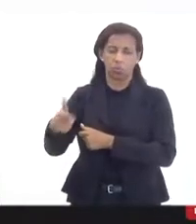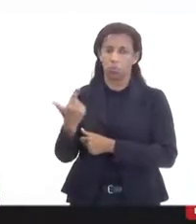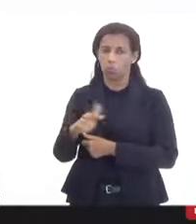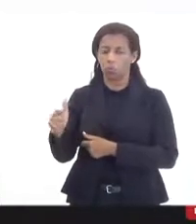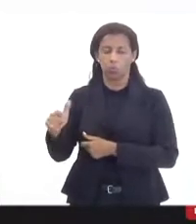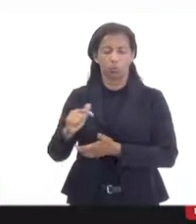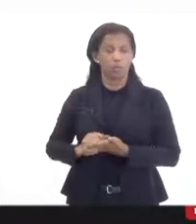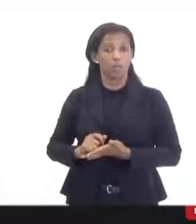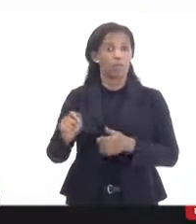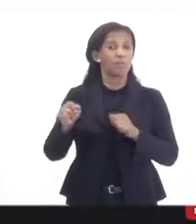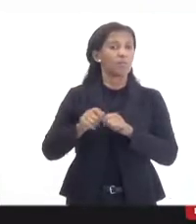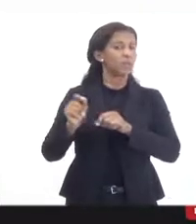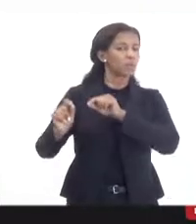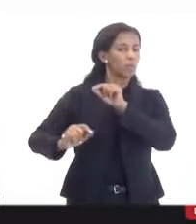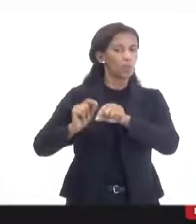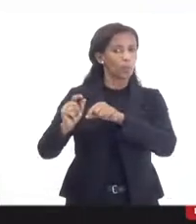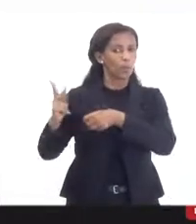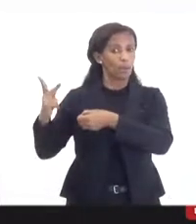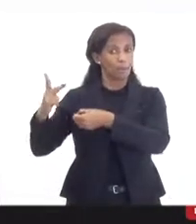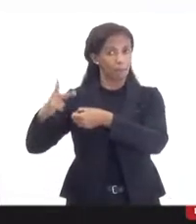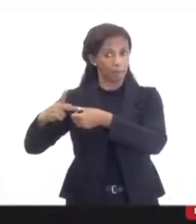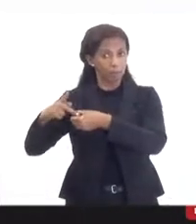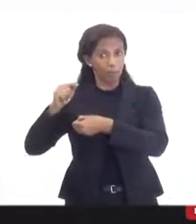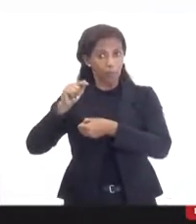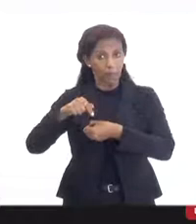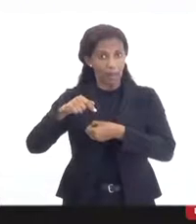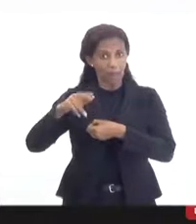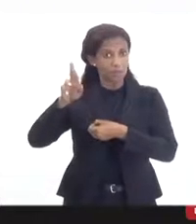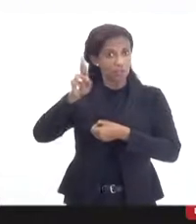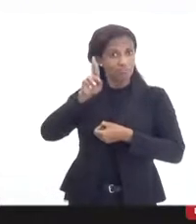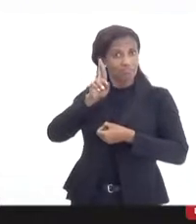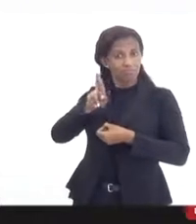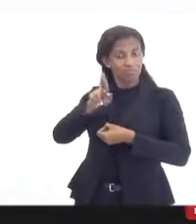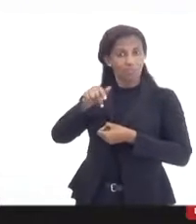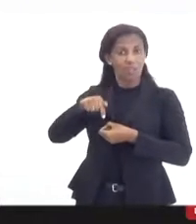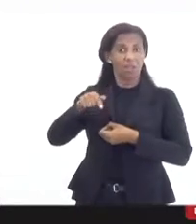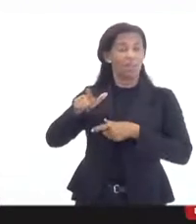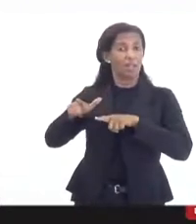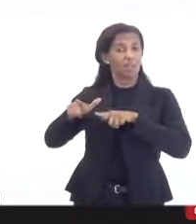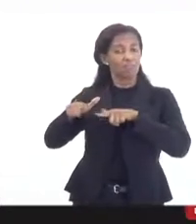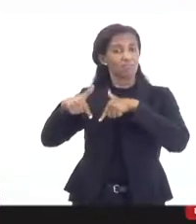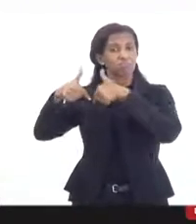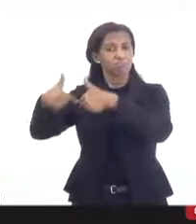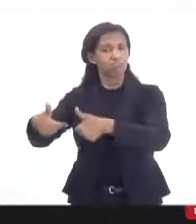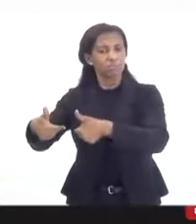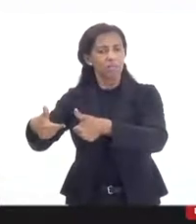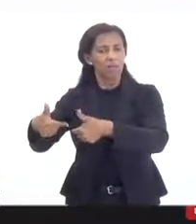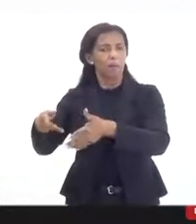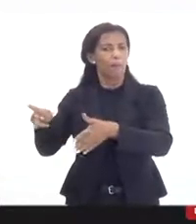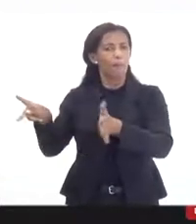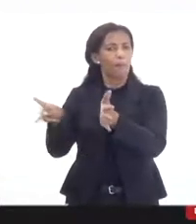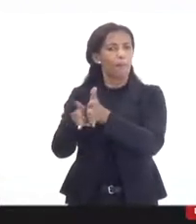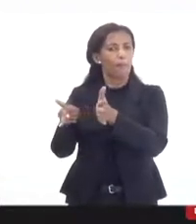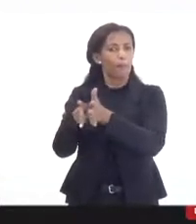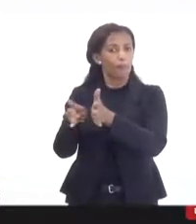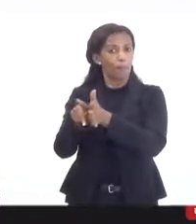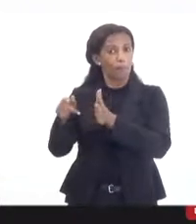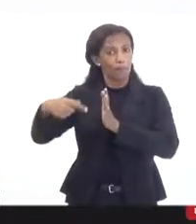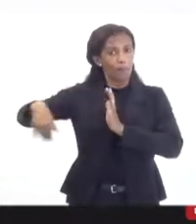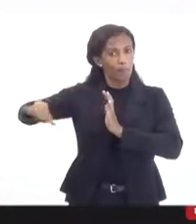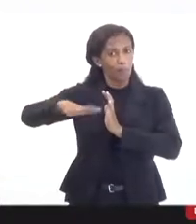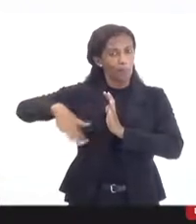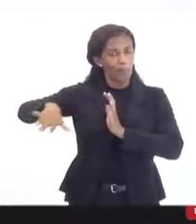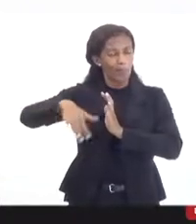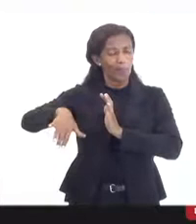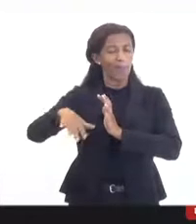aplicar, fazer com que a Petrobras aplique essas operações, o estorno dessas operações em suas operações próprias, quando, na